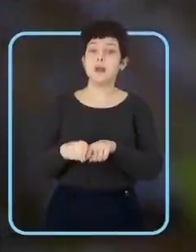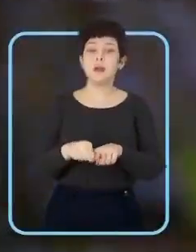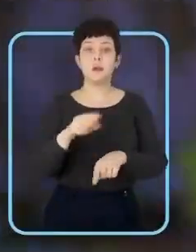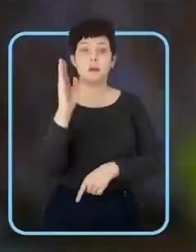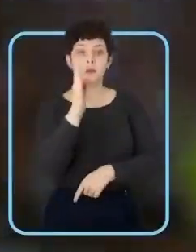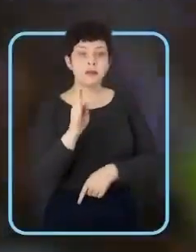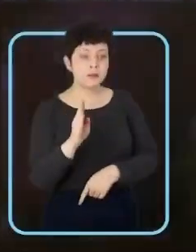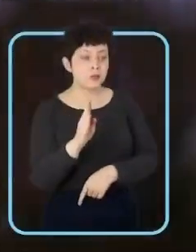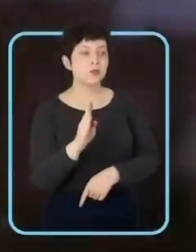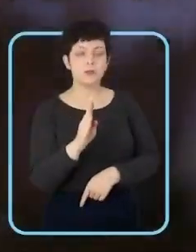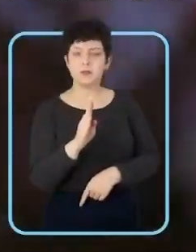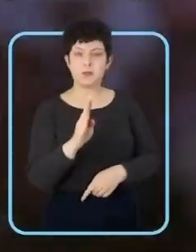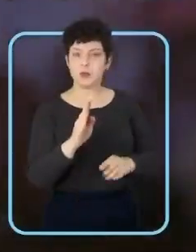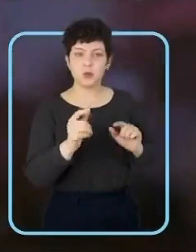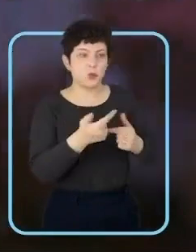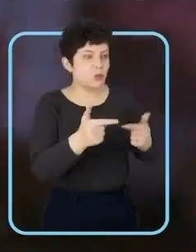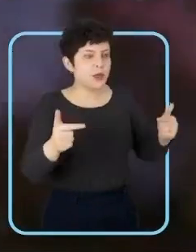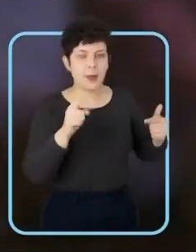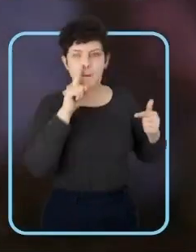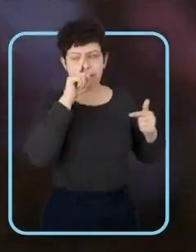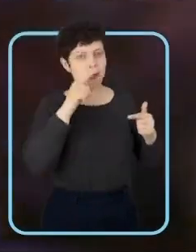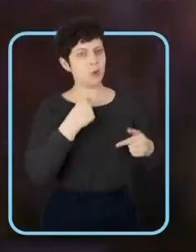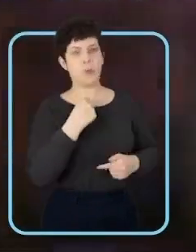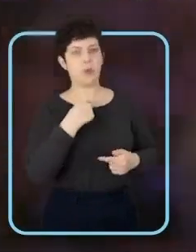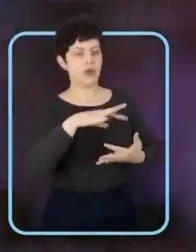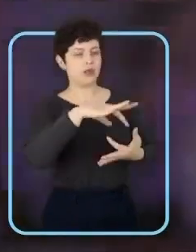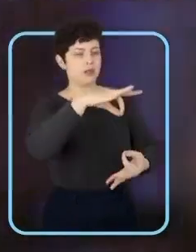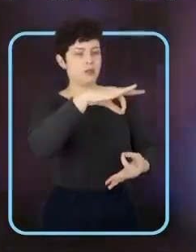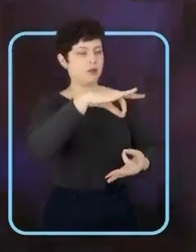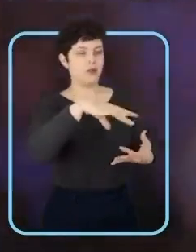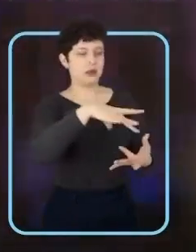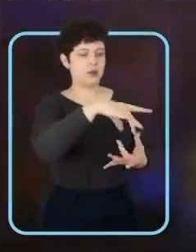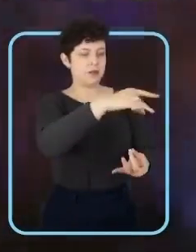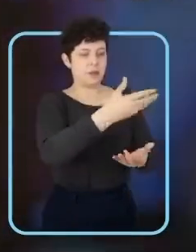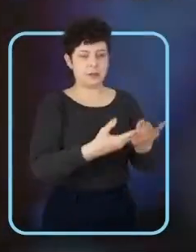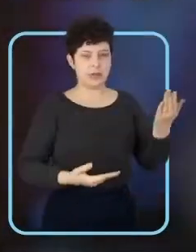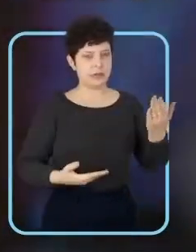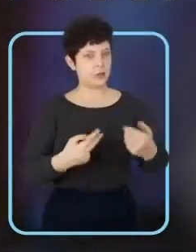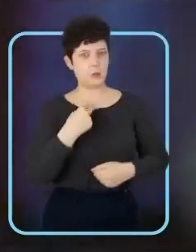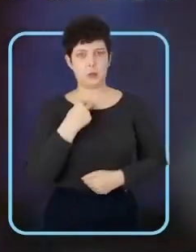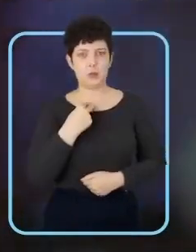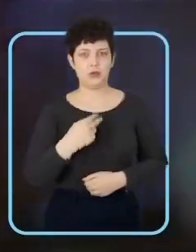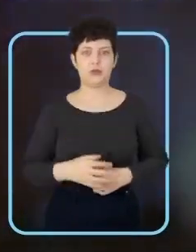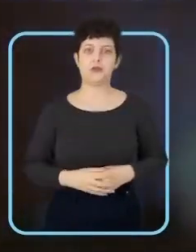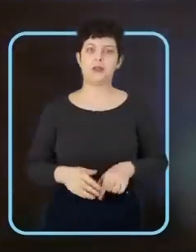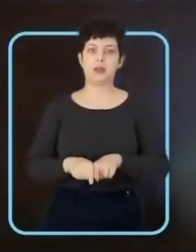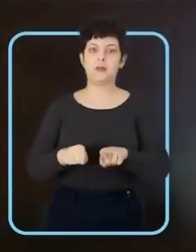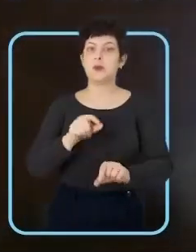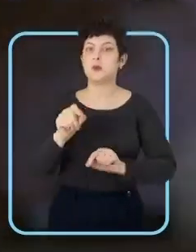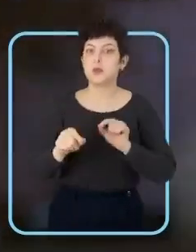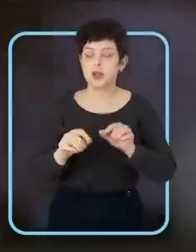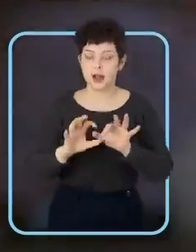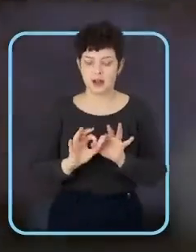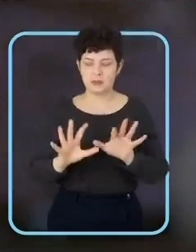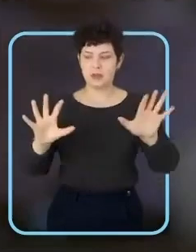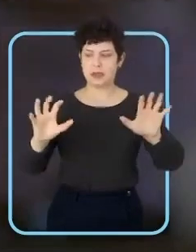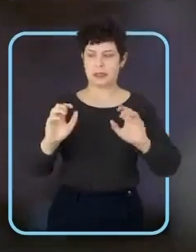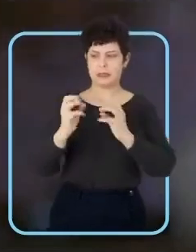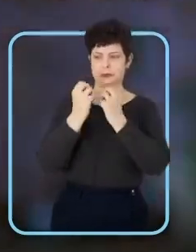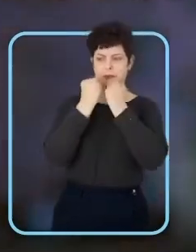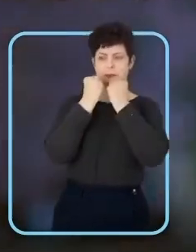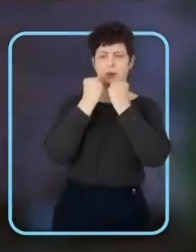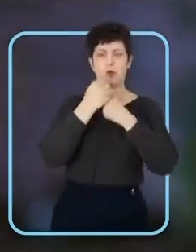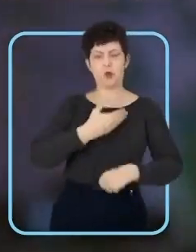que isso, quero tirar o Brasil do risco que é perder a nossa democracia. Do risco que é perder a